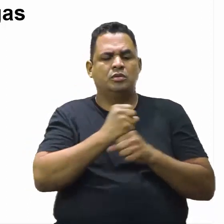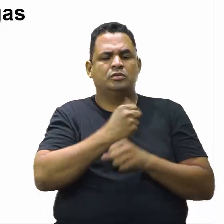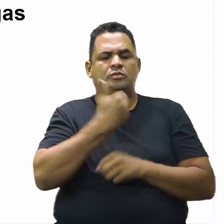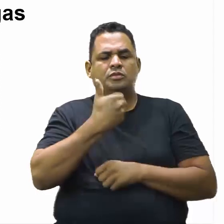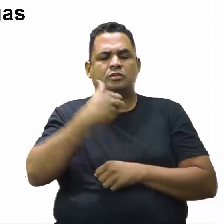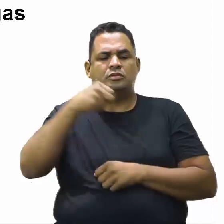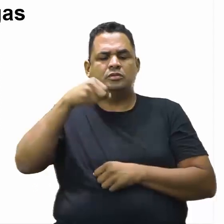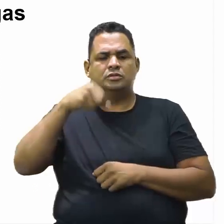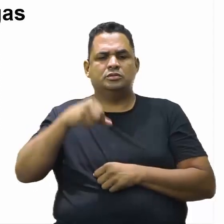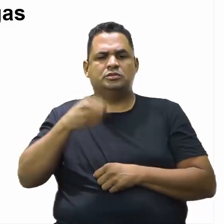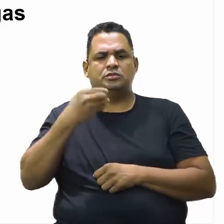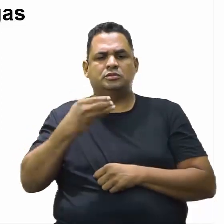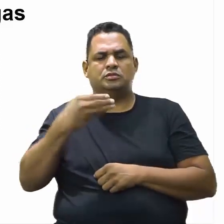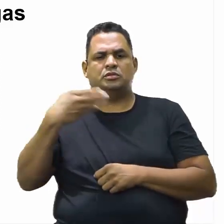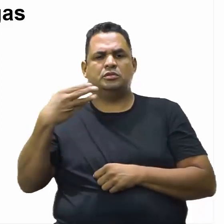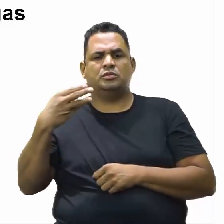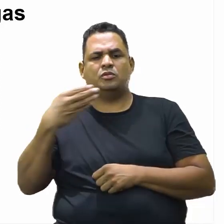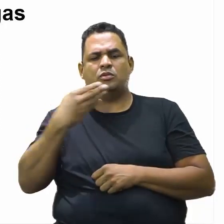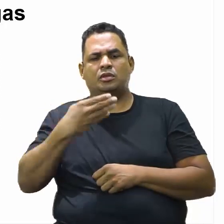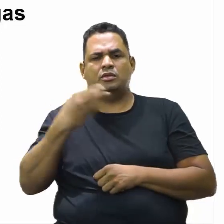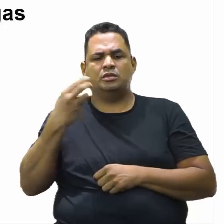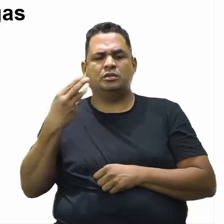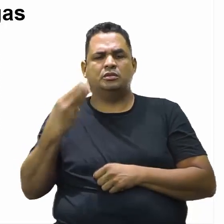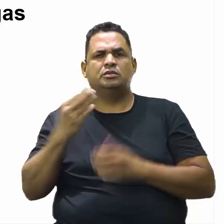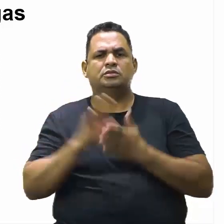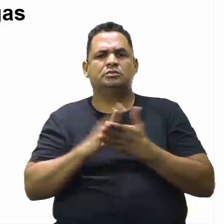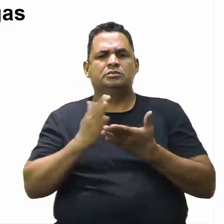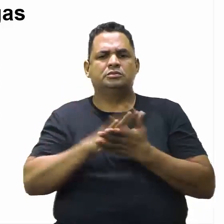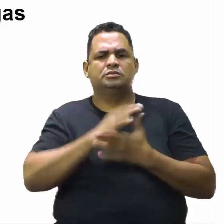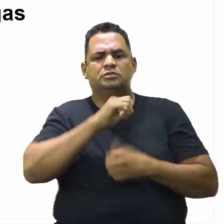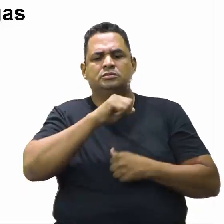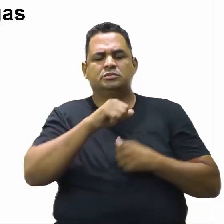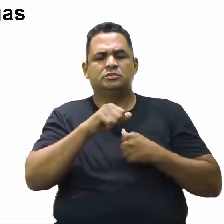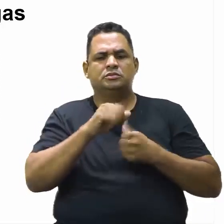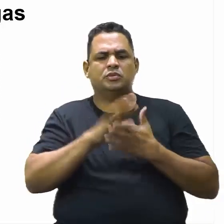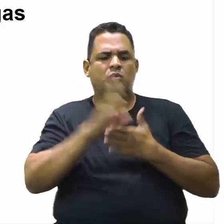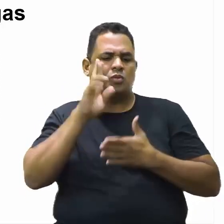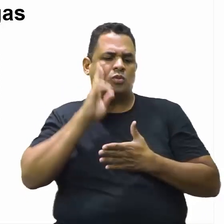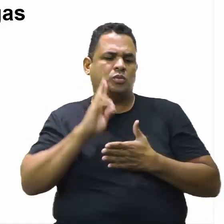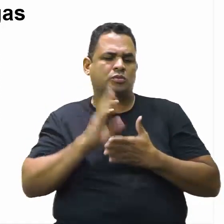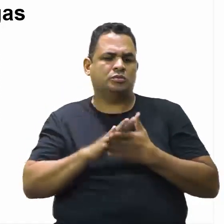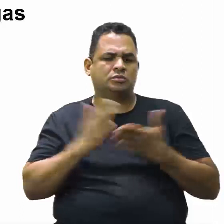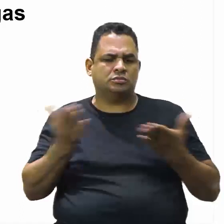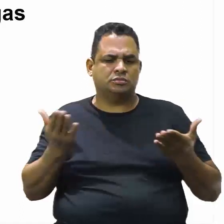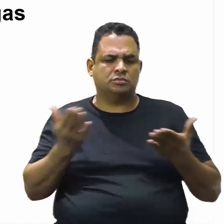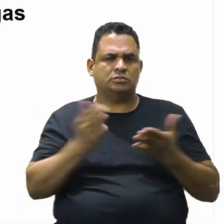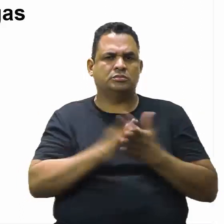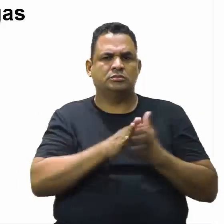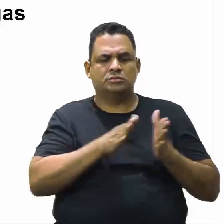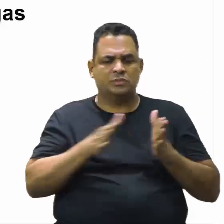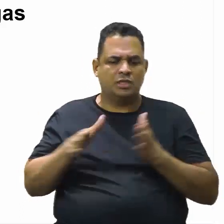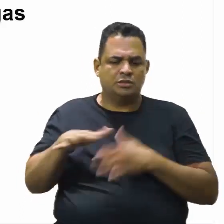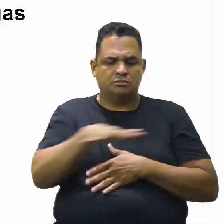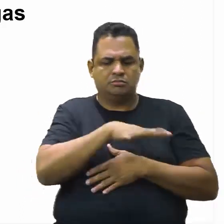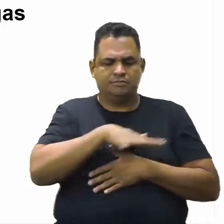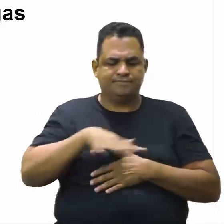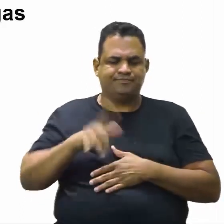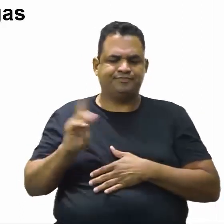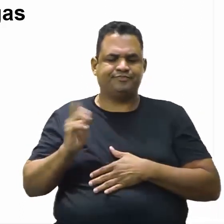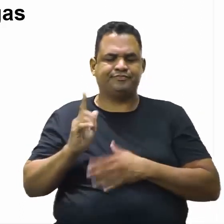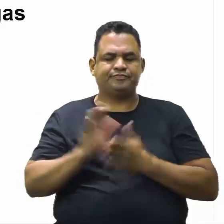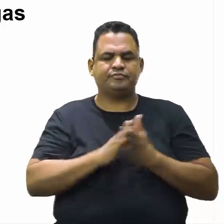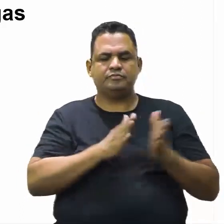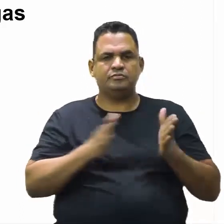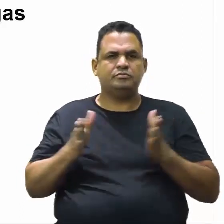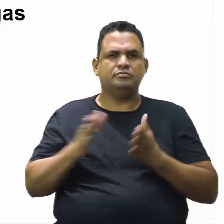1943, quando Rondônia passou a ser chamada, na Rondônia não, na verdade, esse espaço geográfico, na